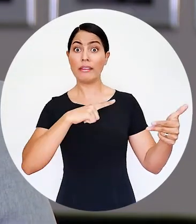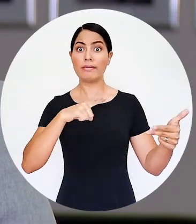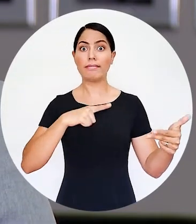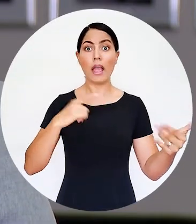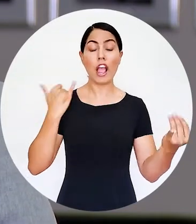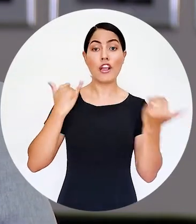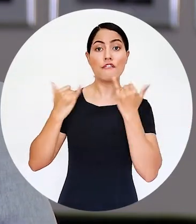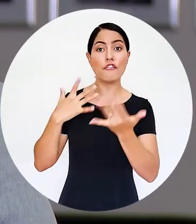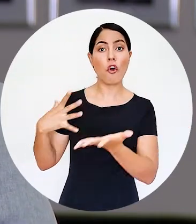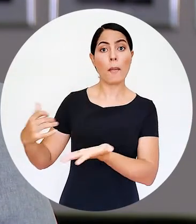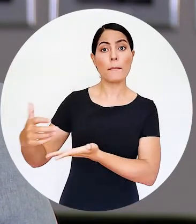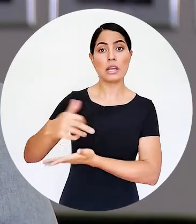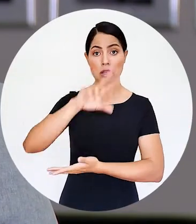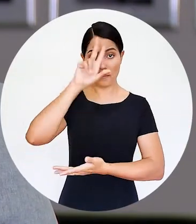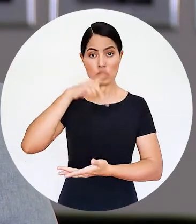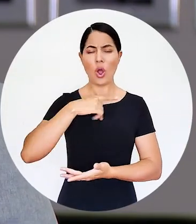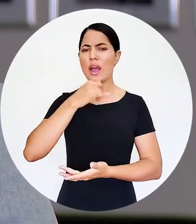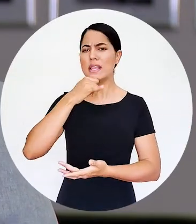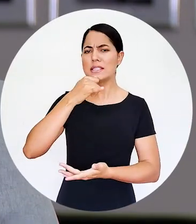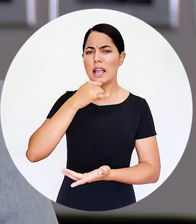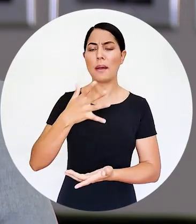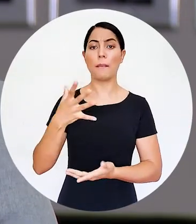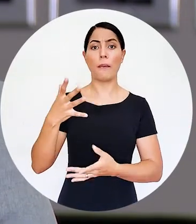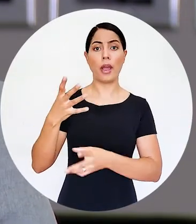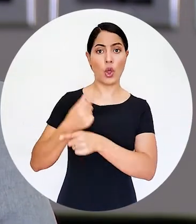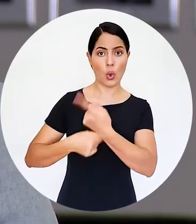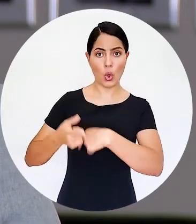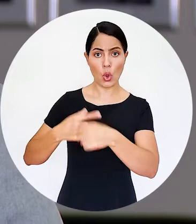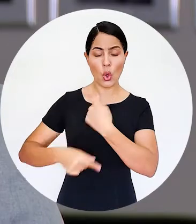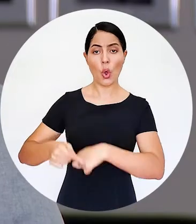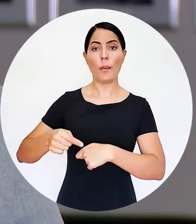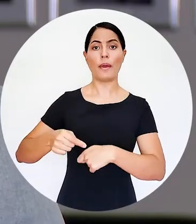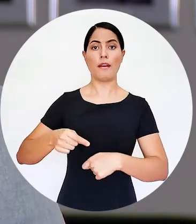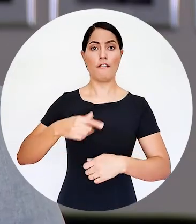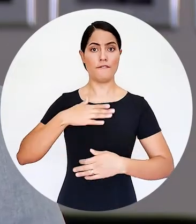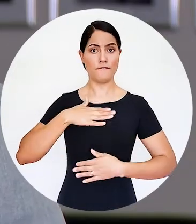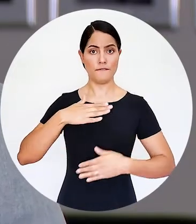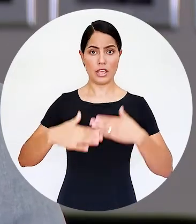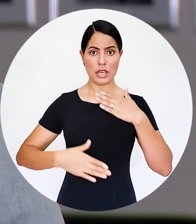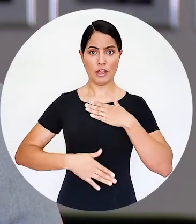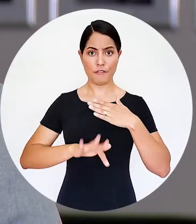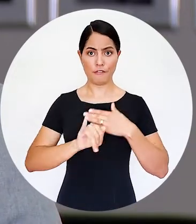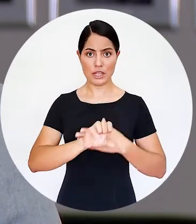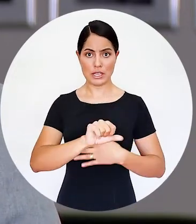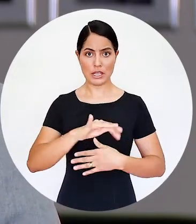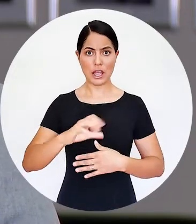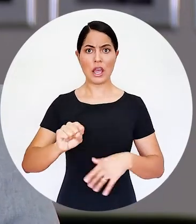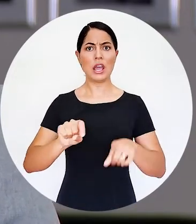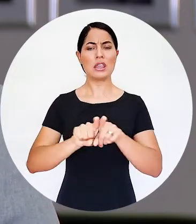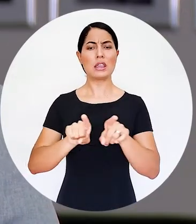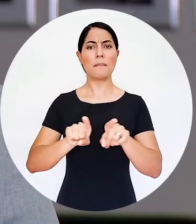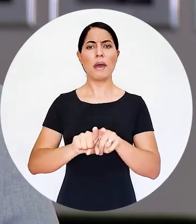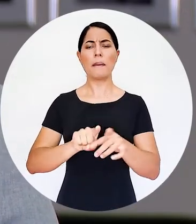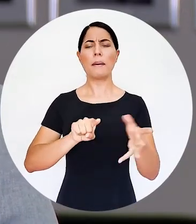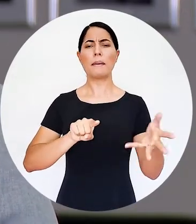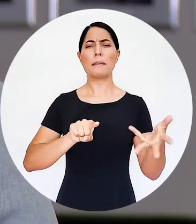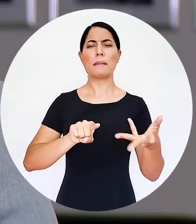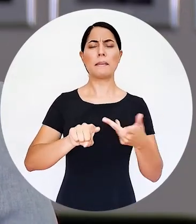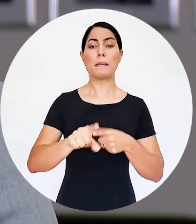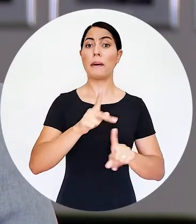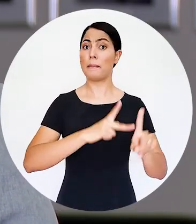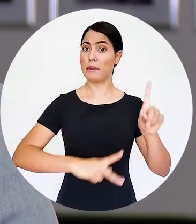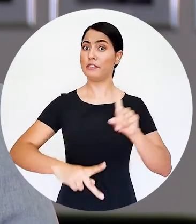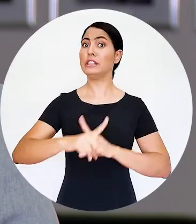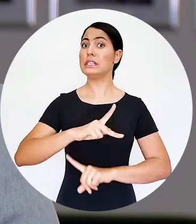E inclui dezenas informações pessoais como informações econômicas físicas e previdenciárias